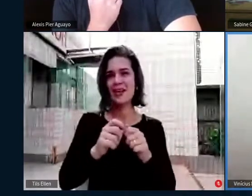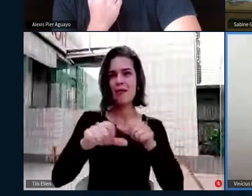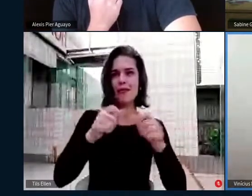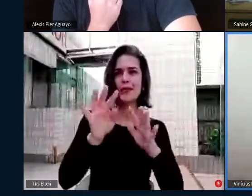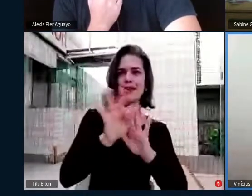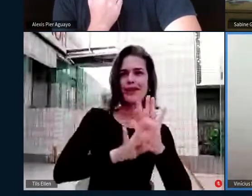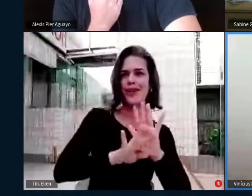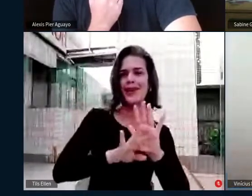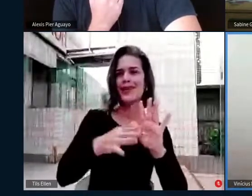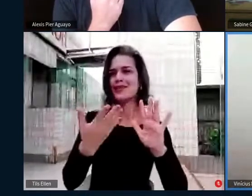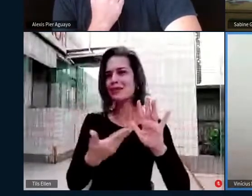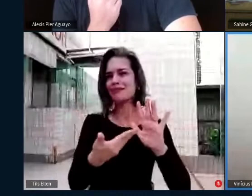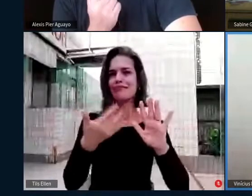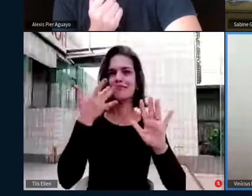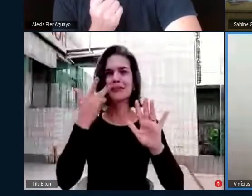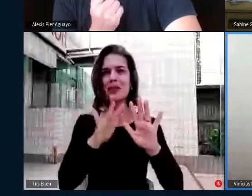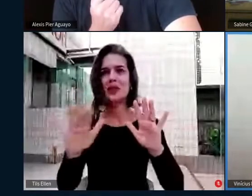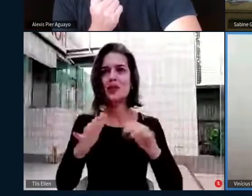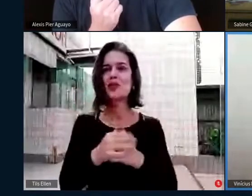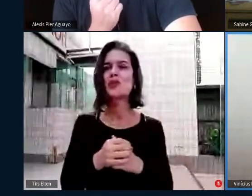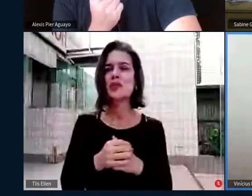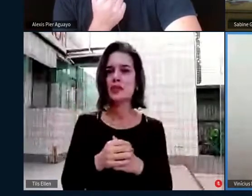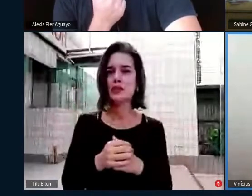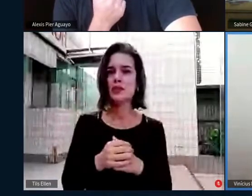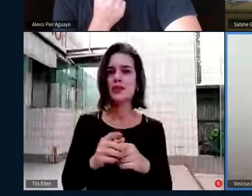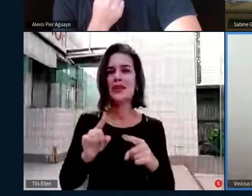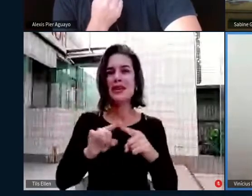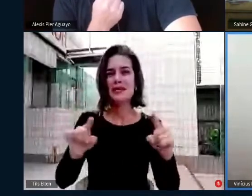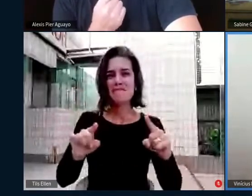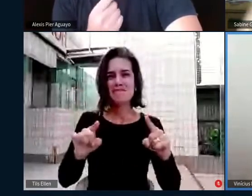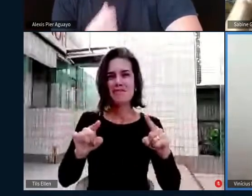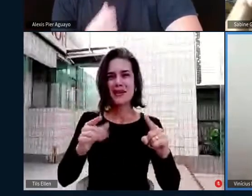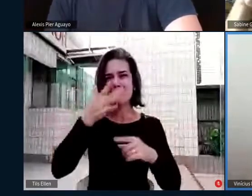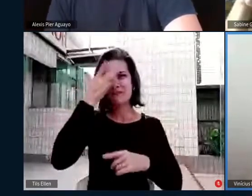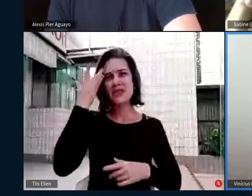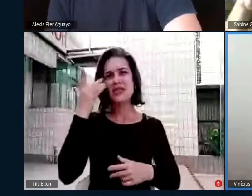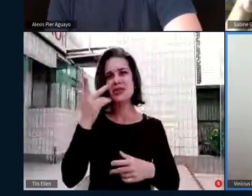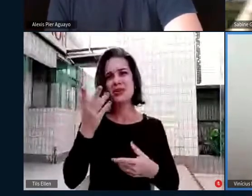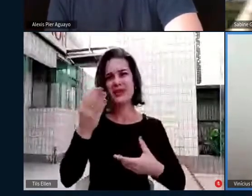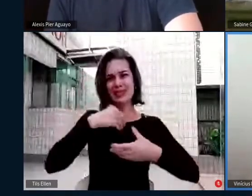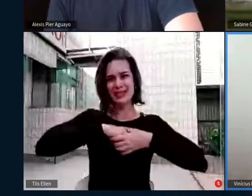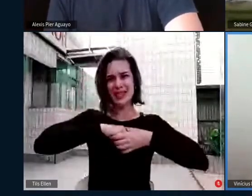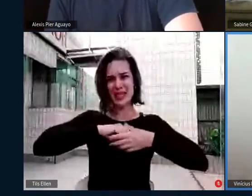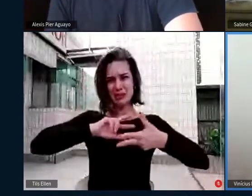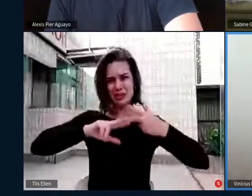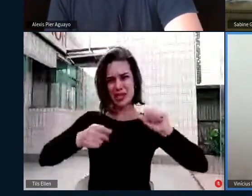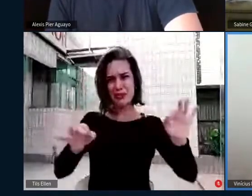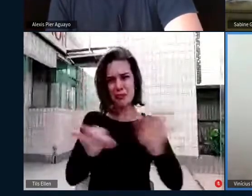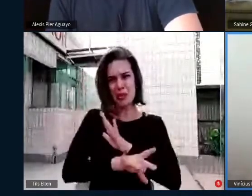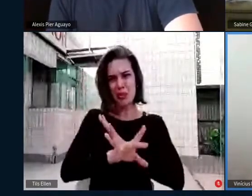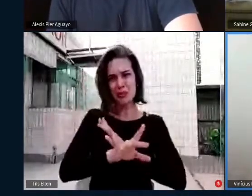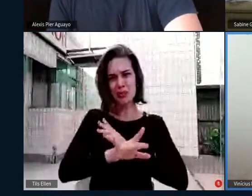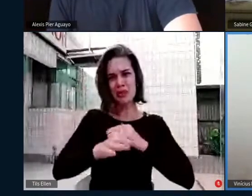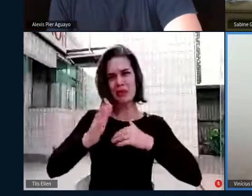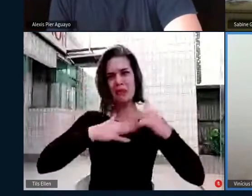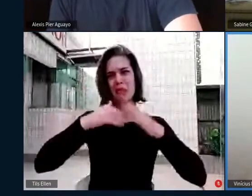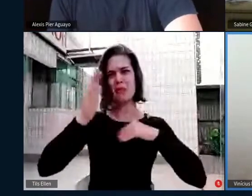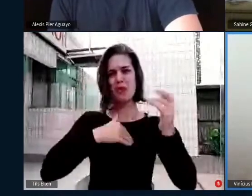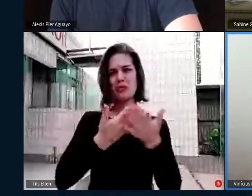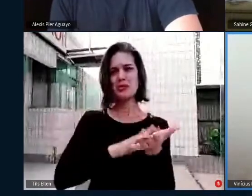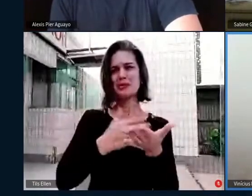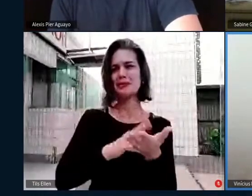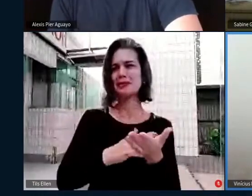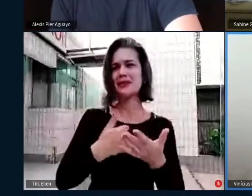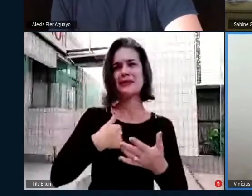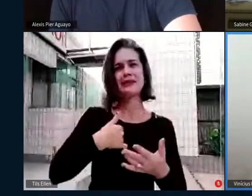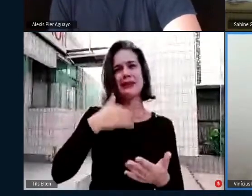dizer que assim, predisposição inata para ser intérprete, eu não acredito. E aí é uma questão de convicção, assim,